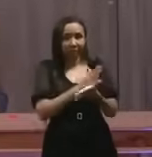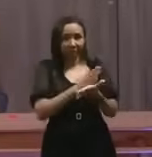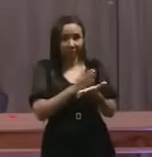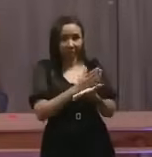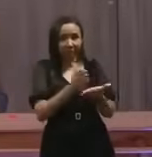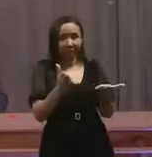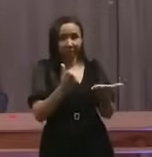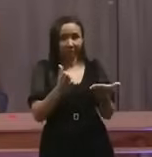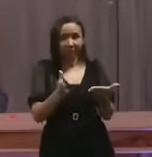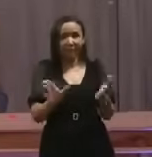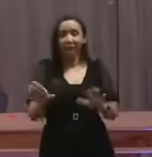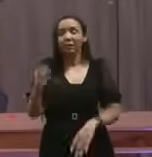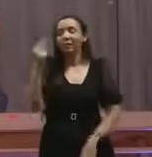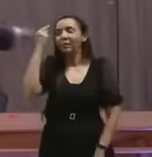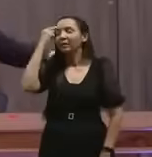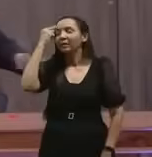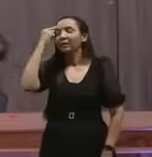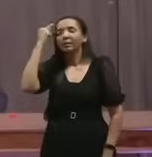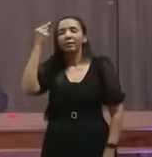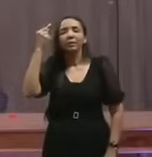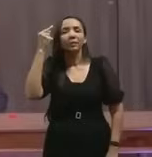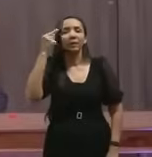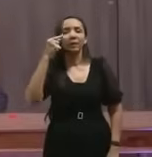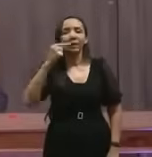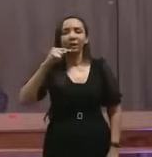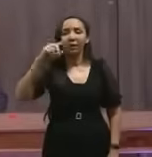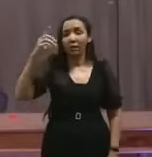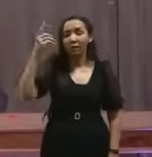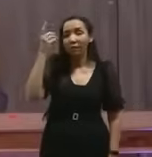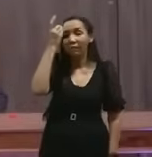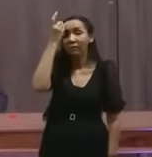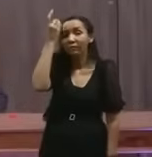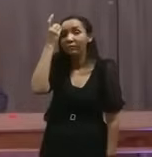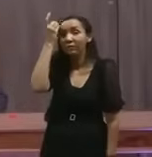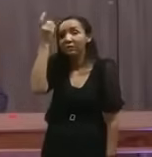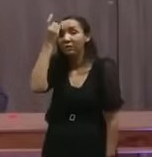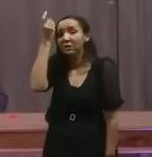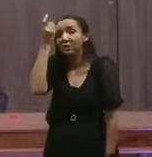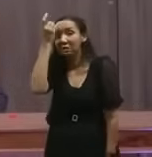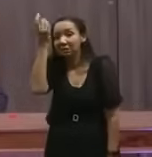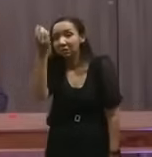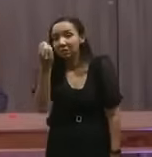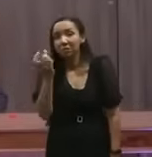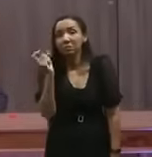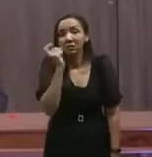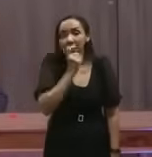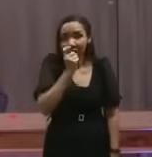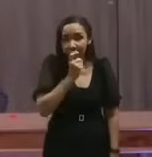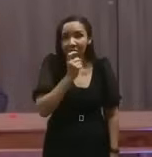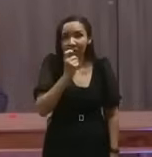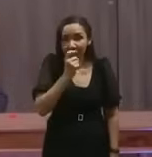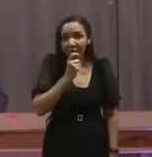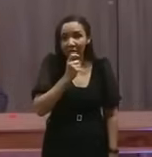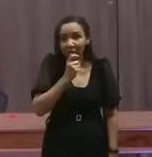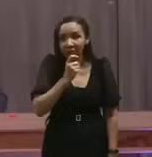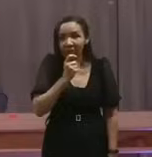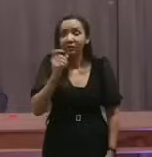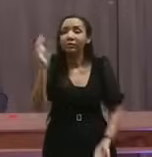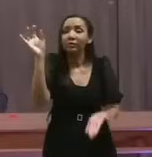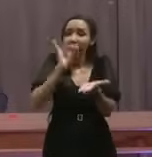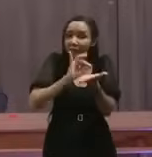pipoca e aí os crente fica numa zo adona irmão se firme nisso aqui na palavra de Deus